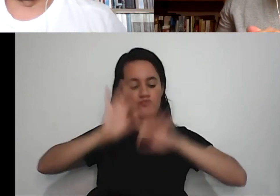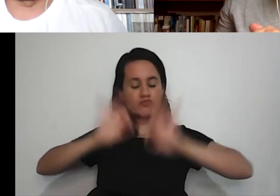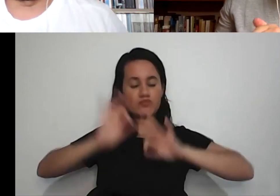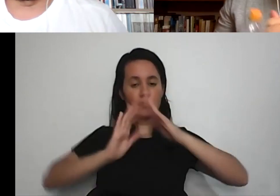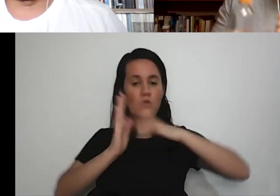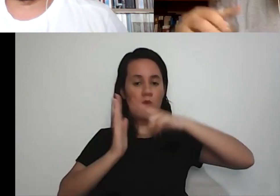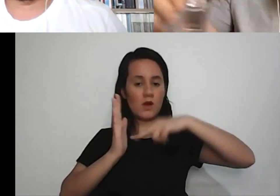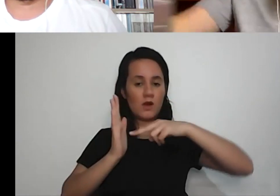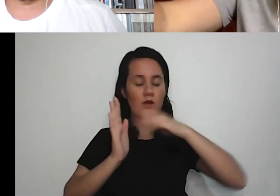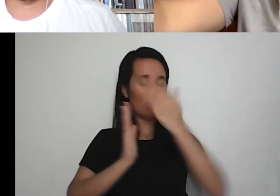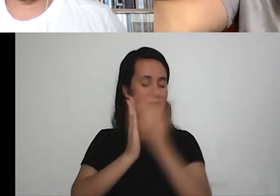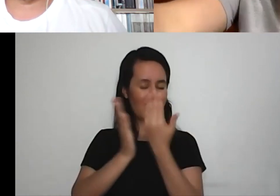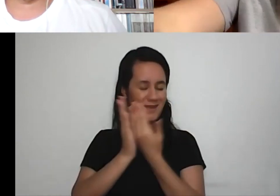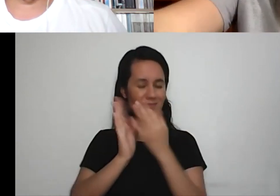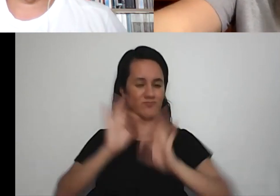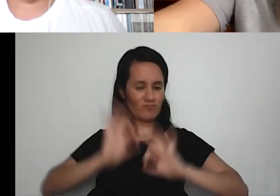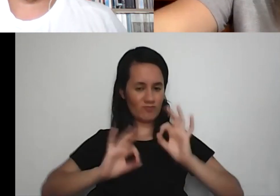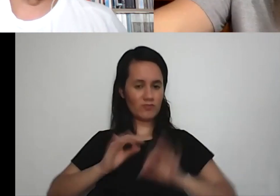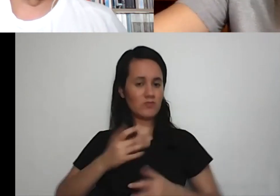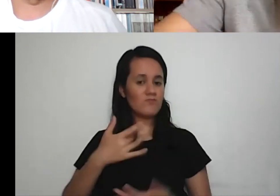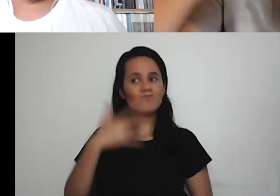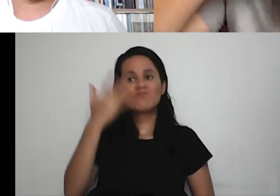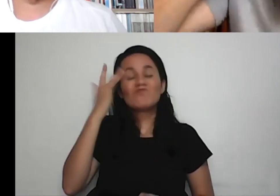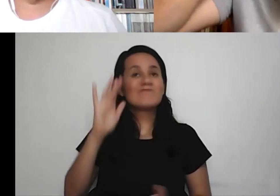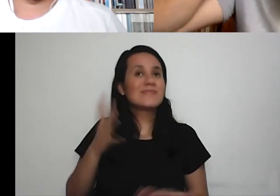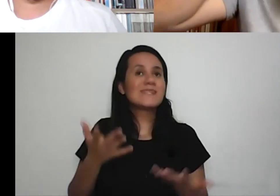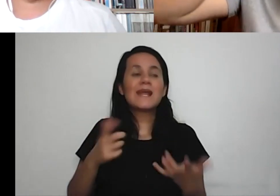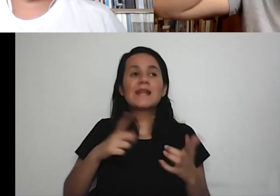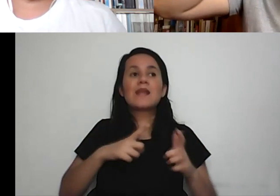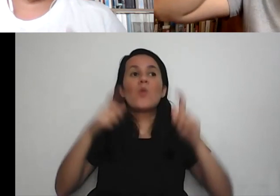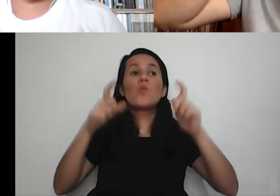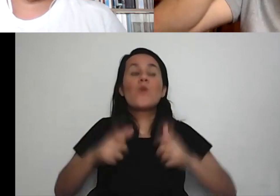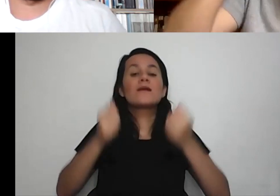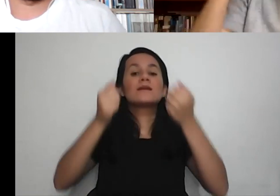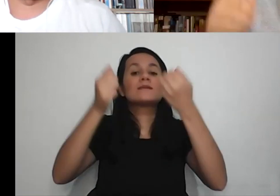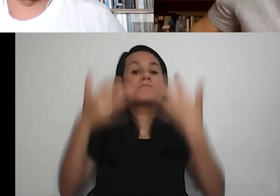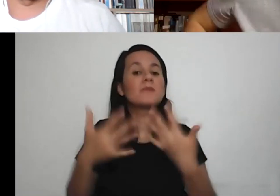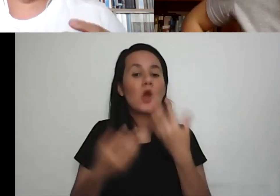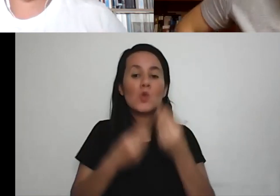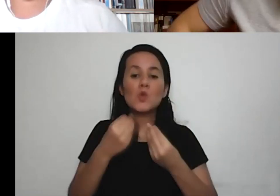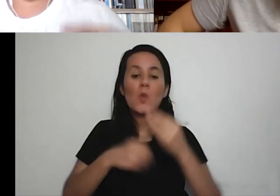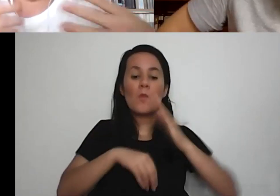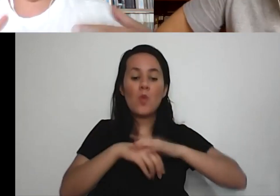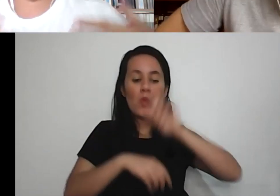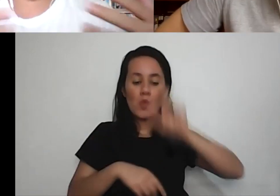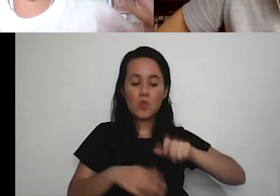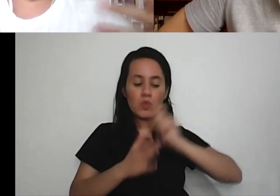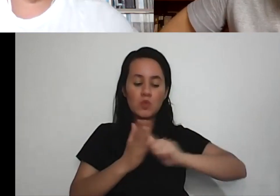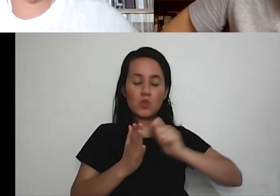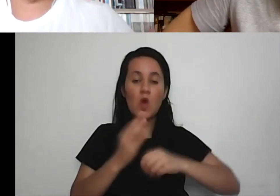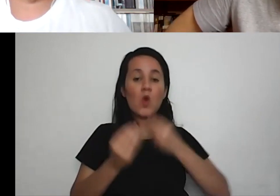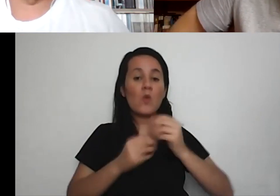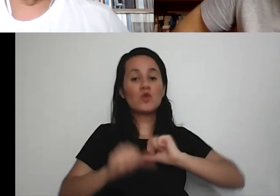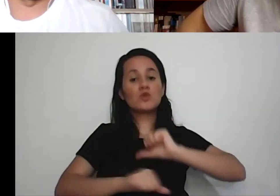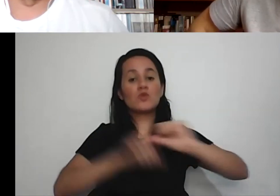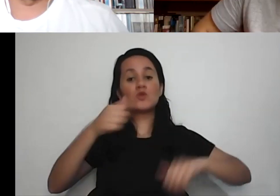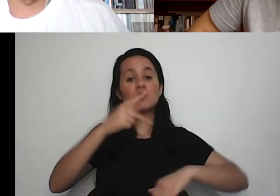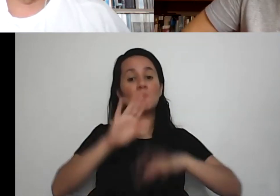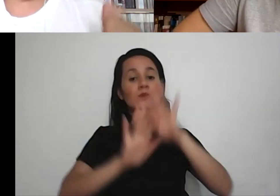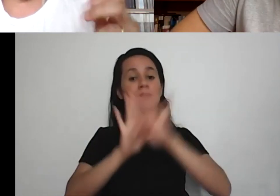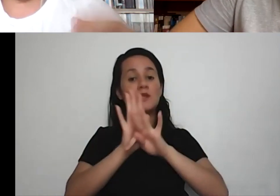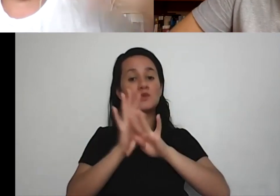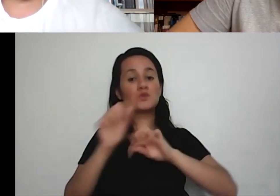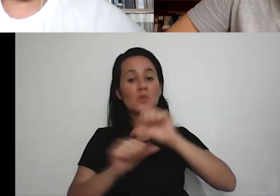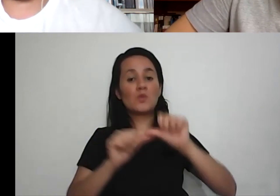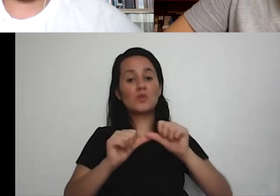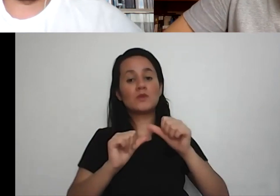sei, não sei se tem um lugar que explique exatamente para o autor, né? Falar assim, ó, como transformar seu texto num livro.